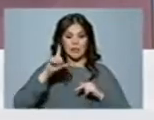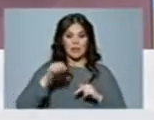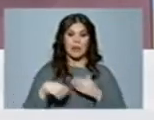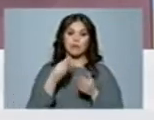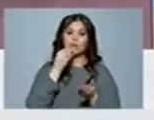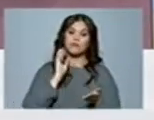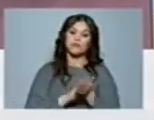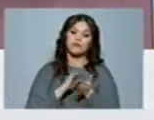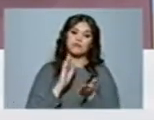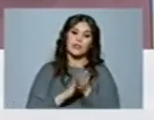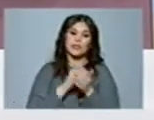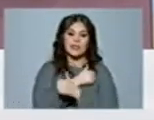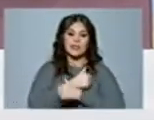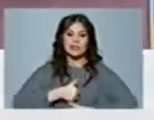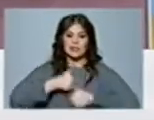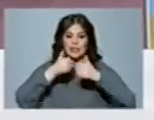restaurantes da cidade. Espero que